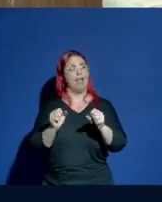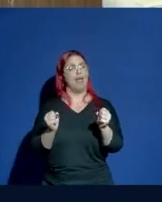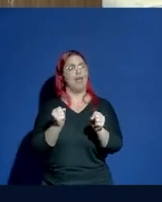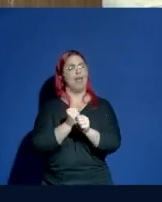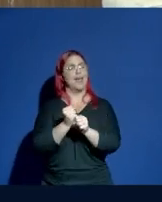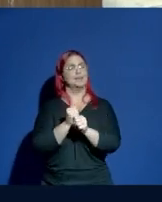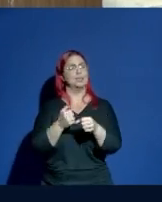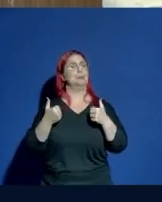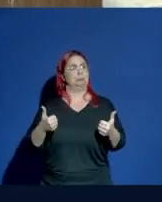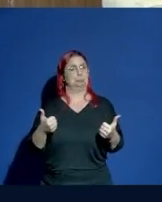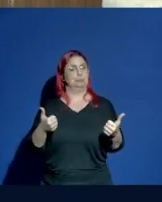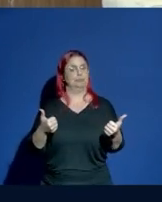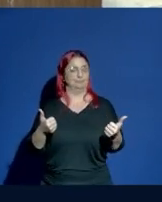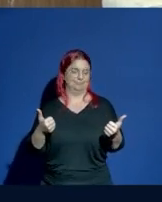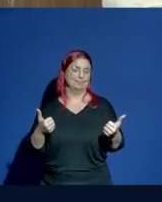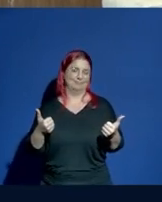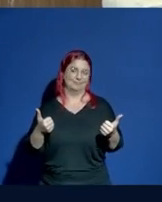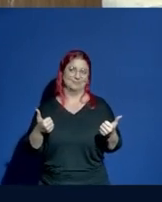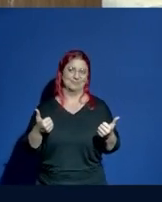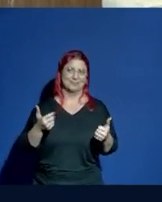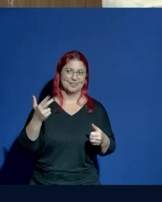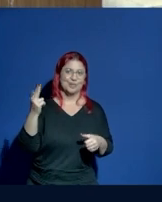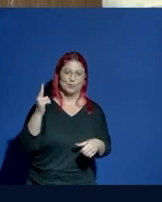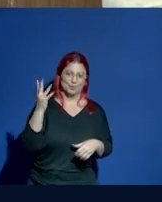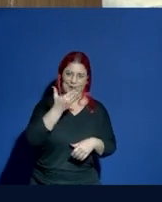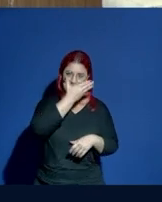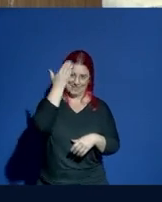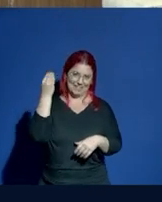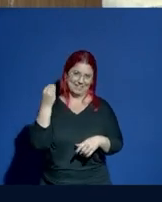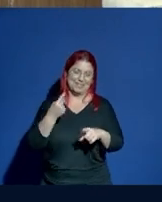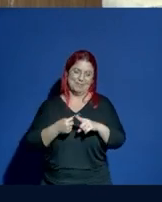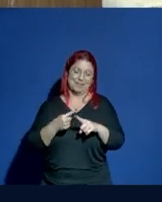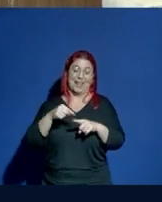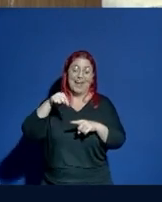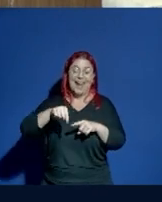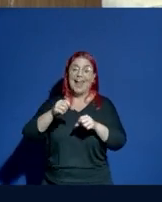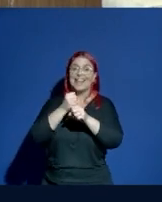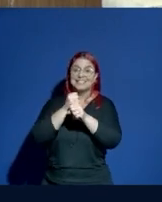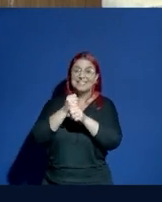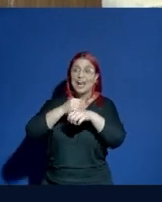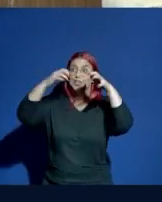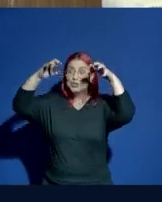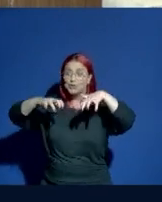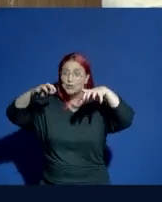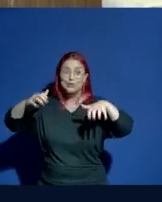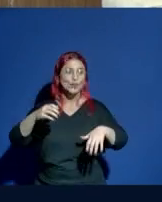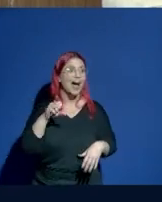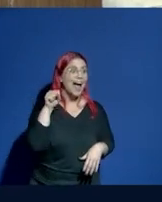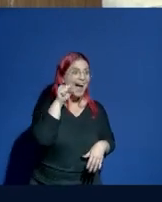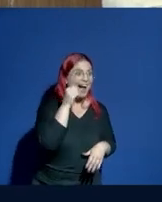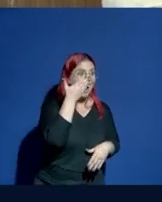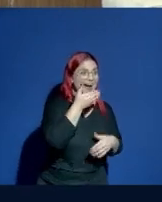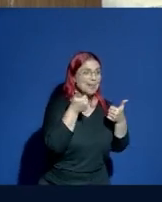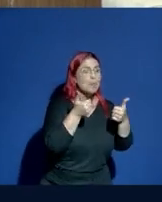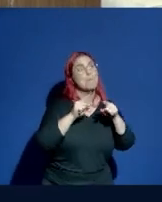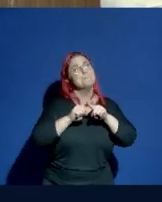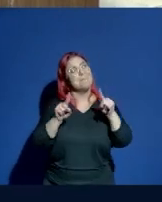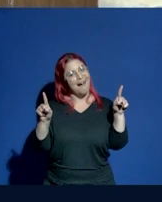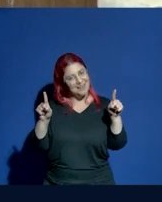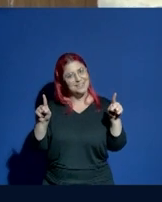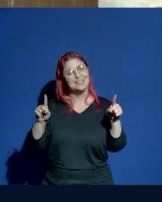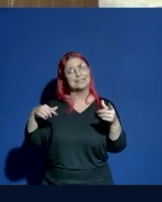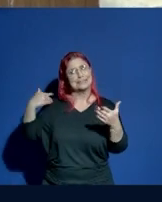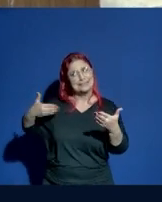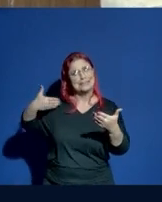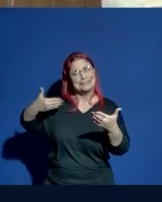então a gente não pode esquecer porque tem uns colegas agrônomos que ficam chateados falei assim não choveu tem mais cana né não é verdade só isso a chuva é importante Mas vinha sendo